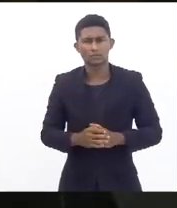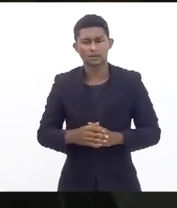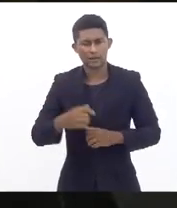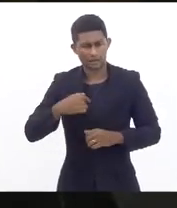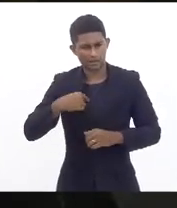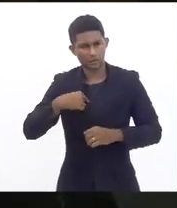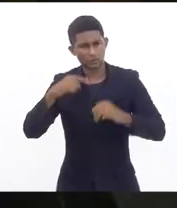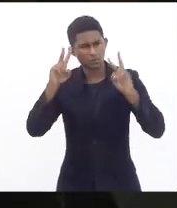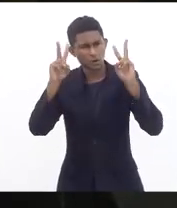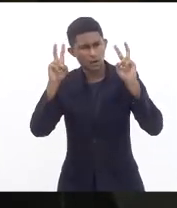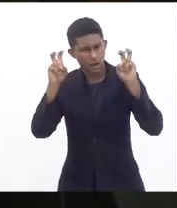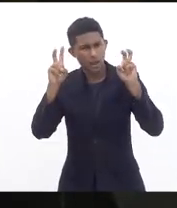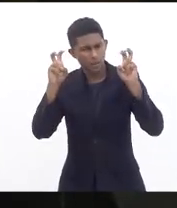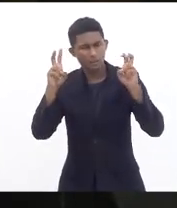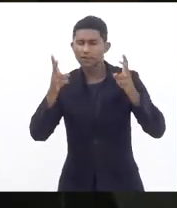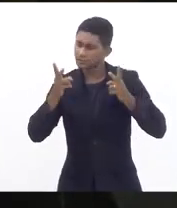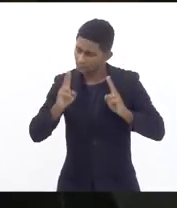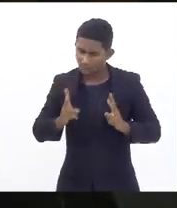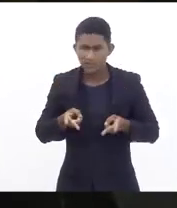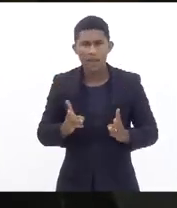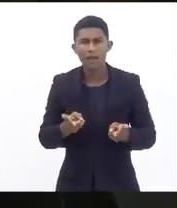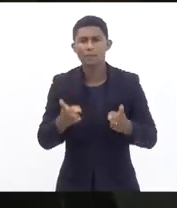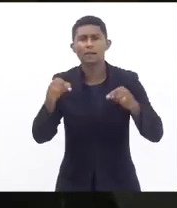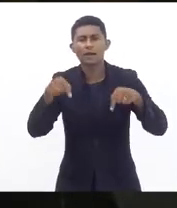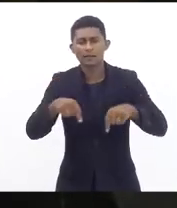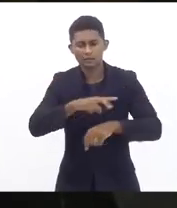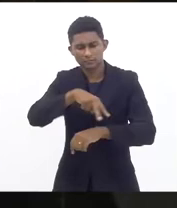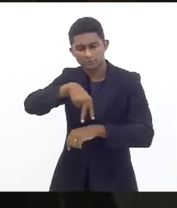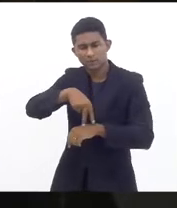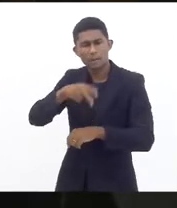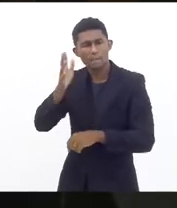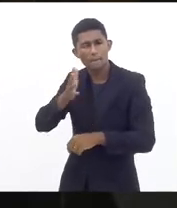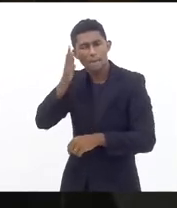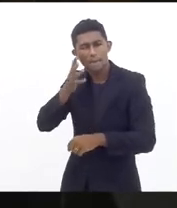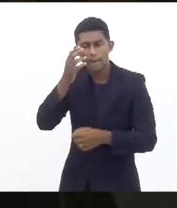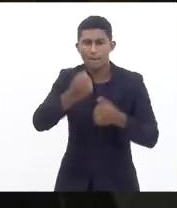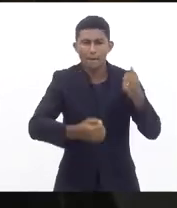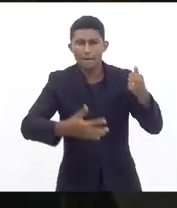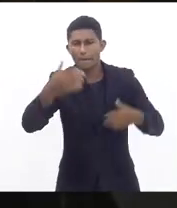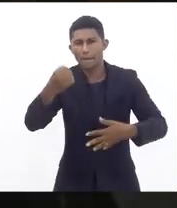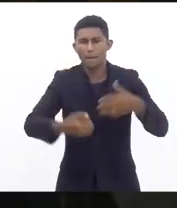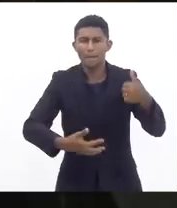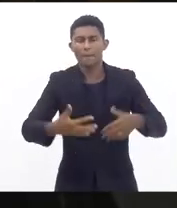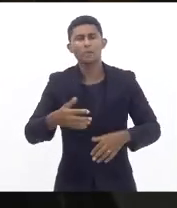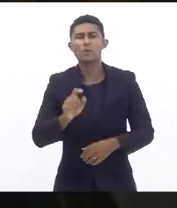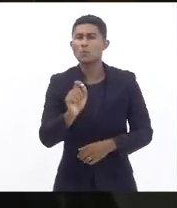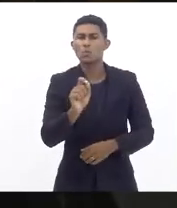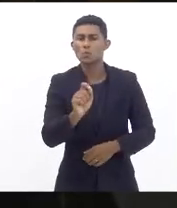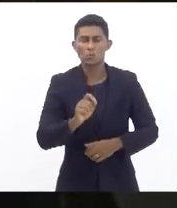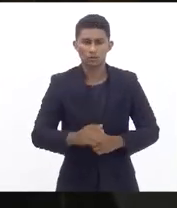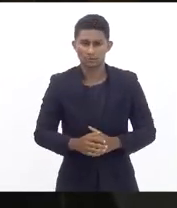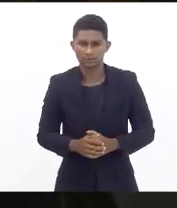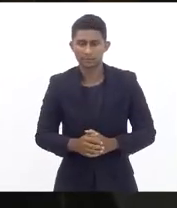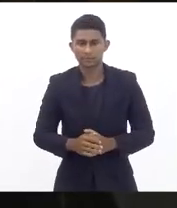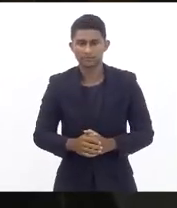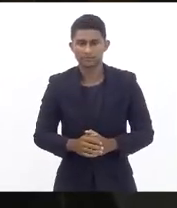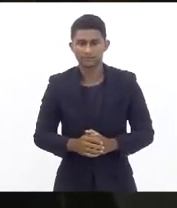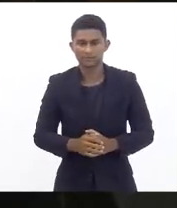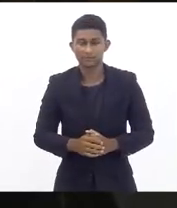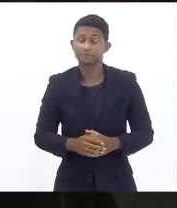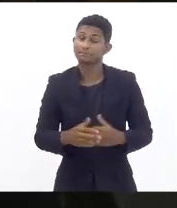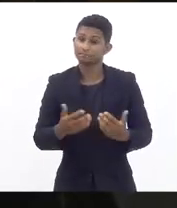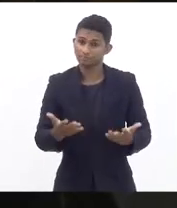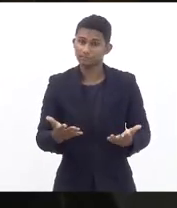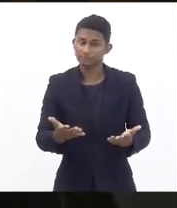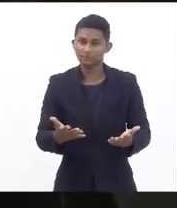tema, que sempre abre o expediente inicial. Sob o ponto de vista, senhora presidente,